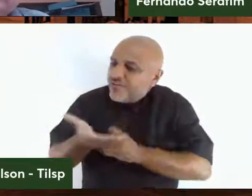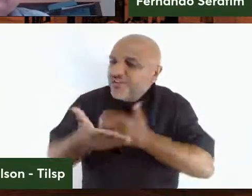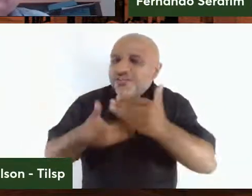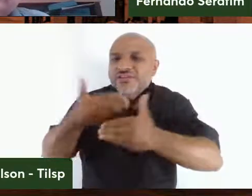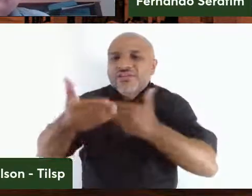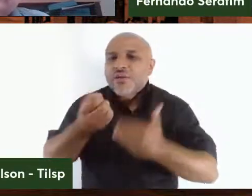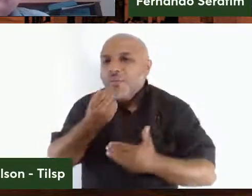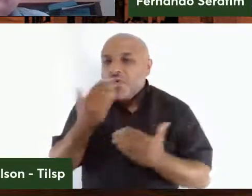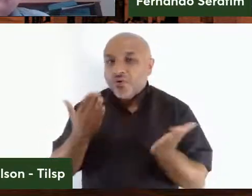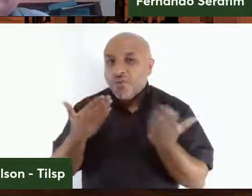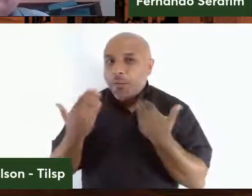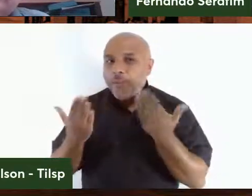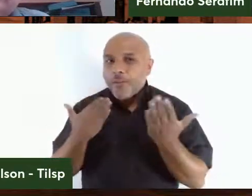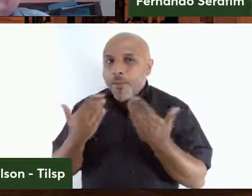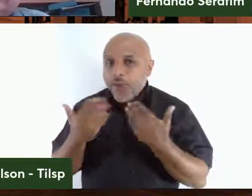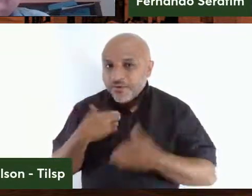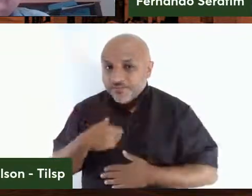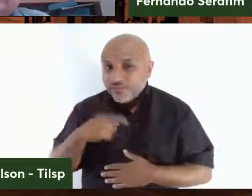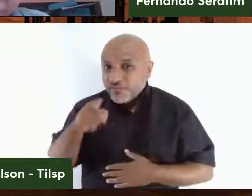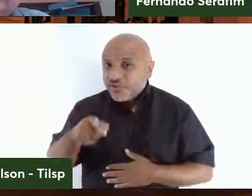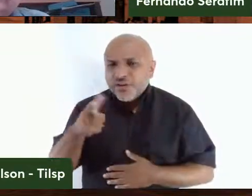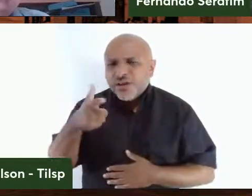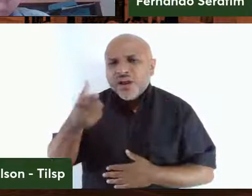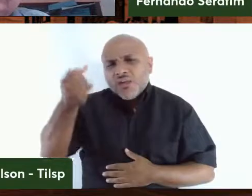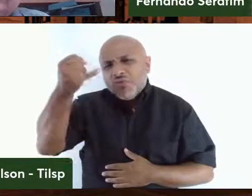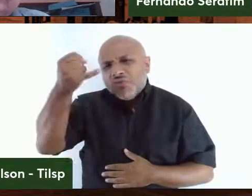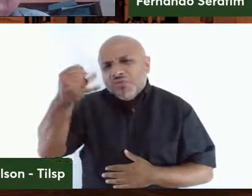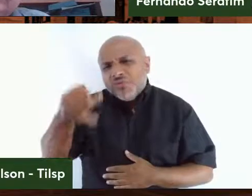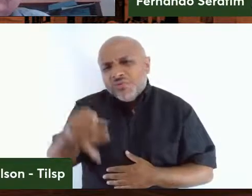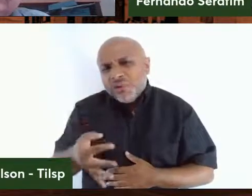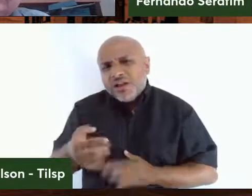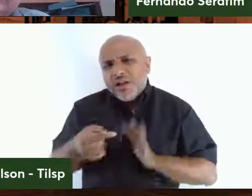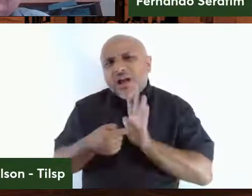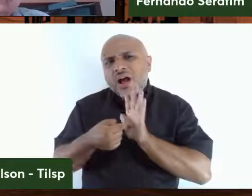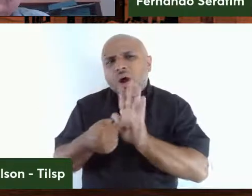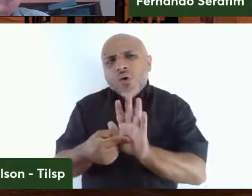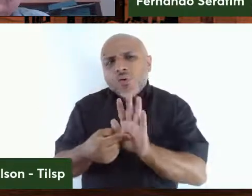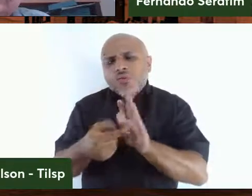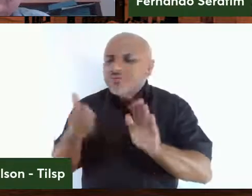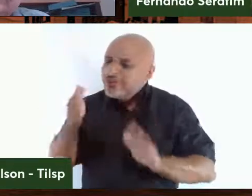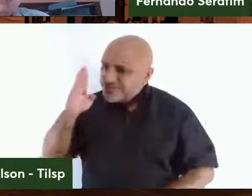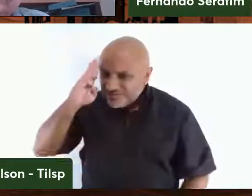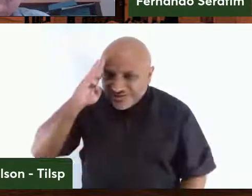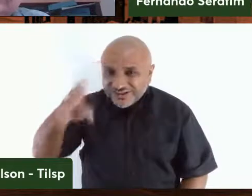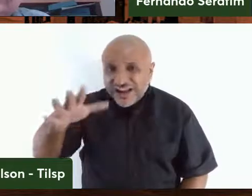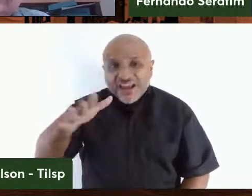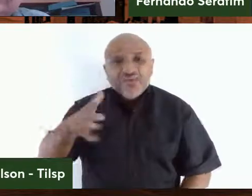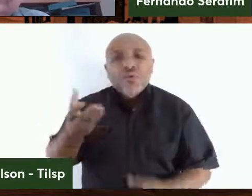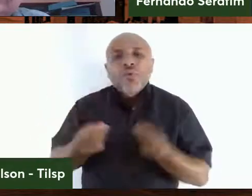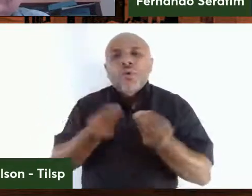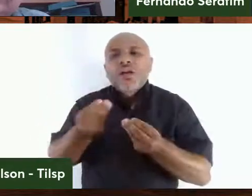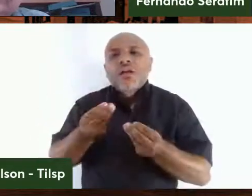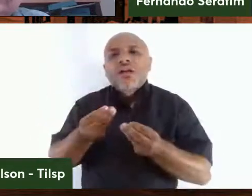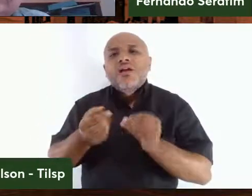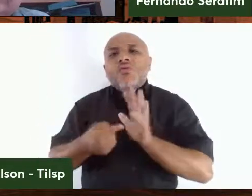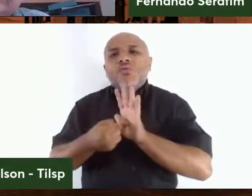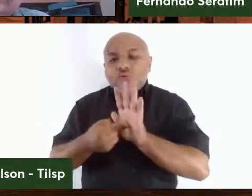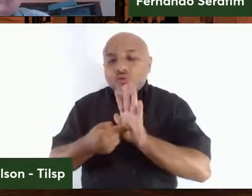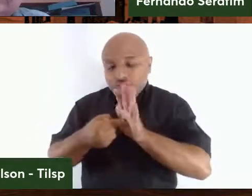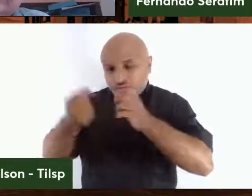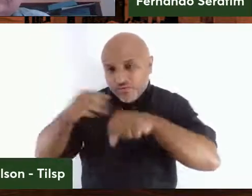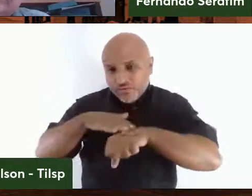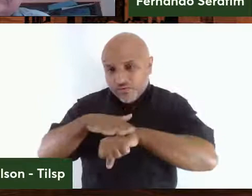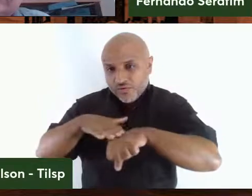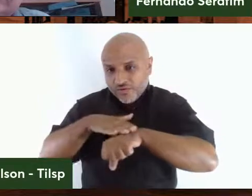nosso papo, você acabou de trazer algo aqui que vai diretamente ao encontro do que eu ia colocar agora, do que eu vou